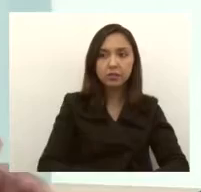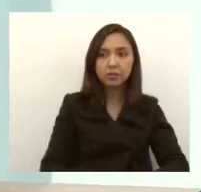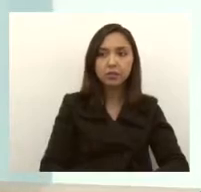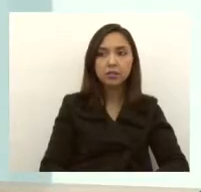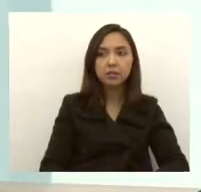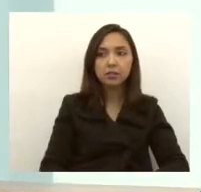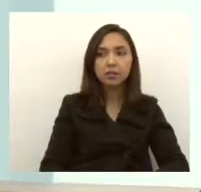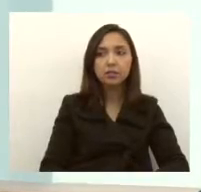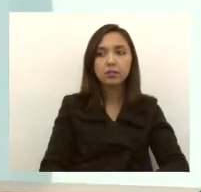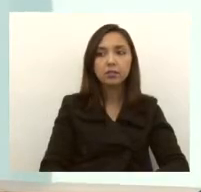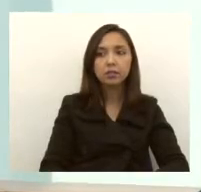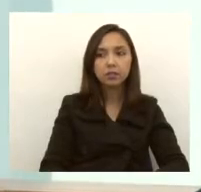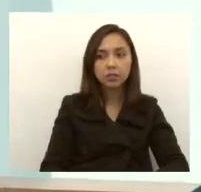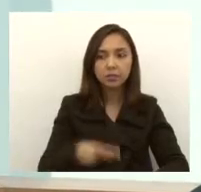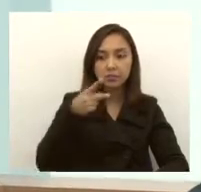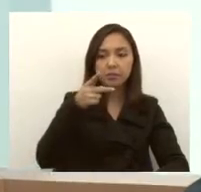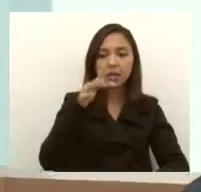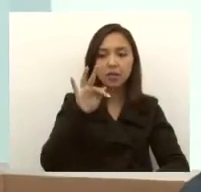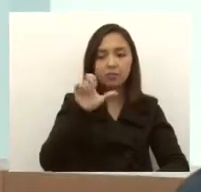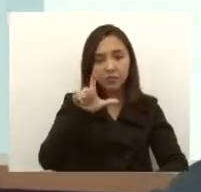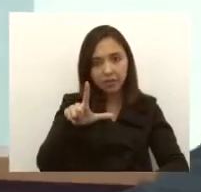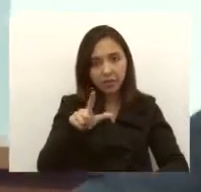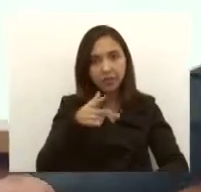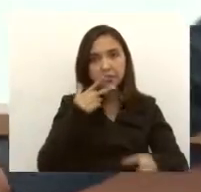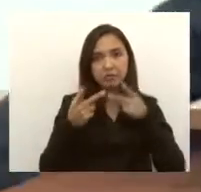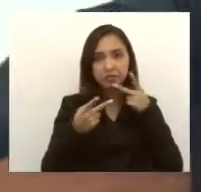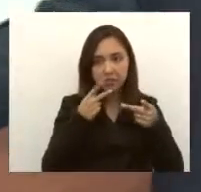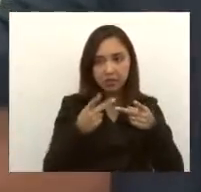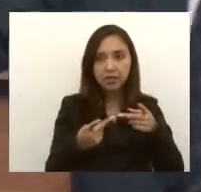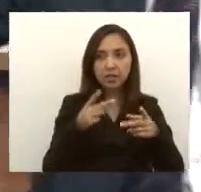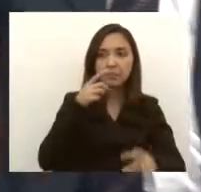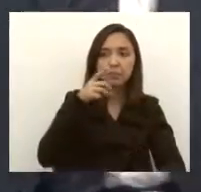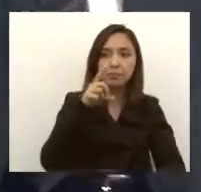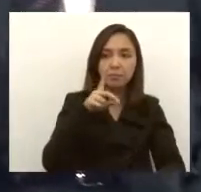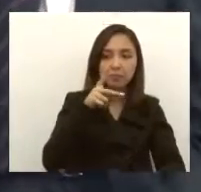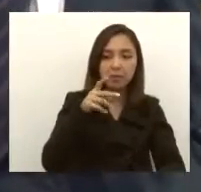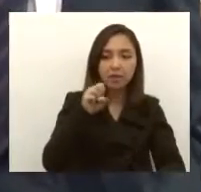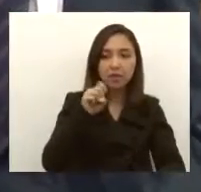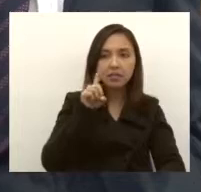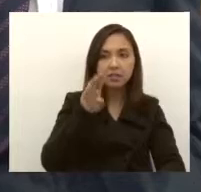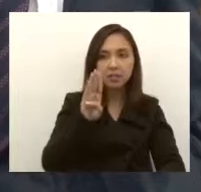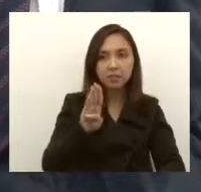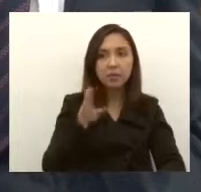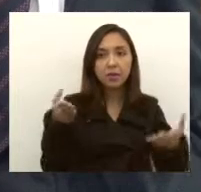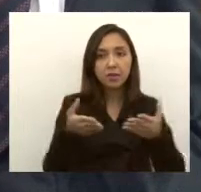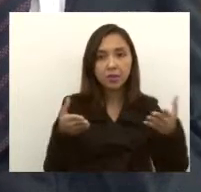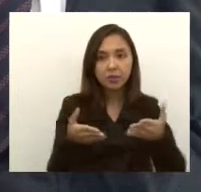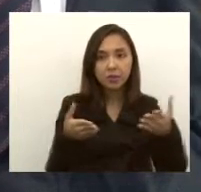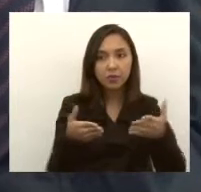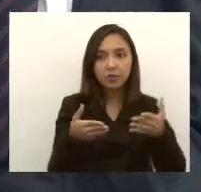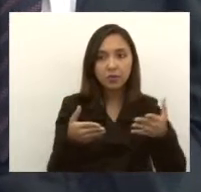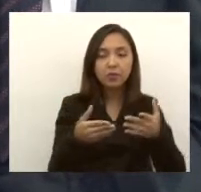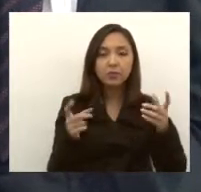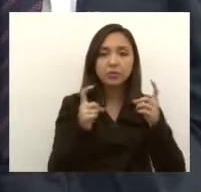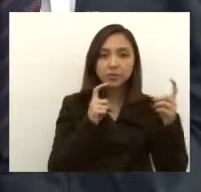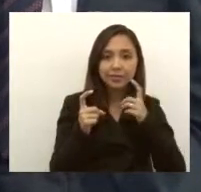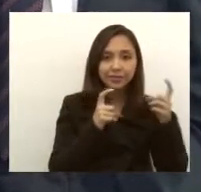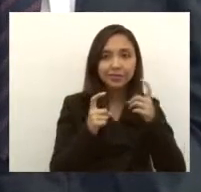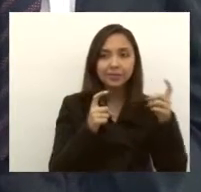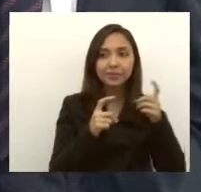para falar do PFL, chegar no DEM, no PSDB e chegar na reunião do Mansão